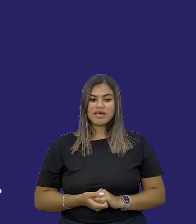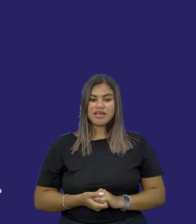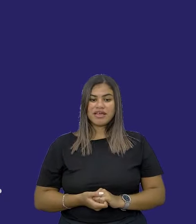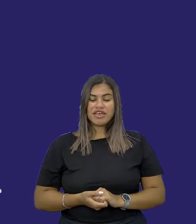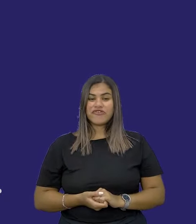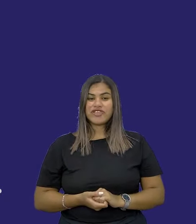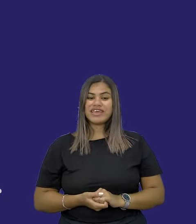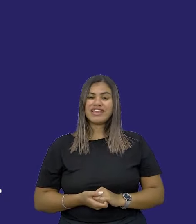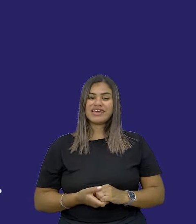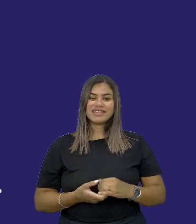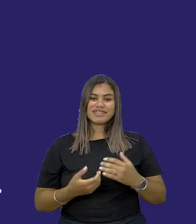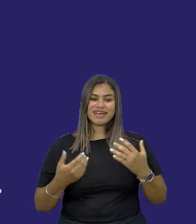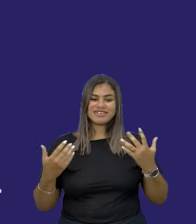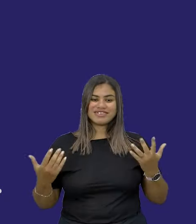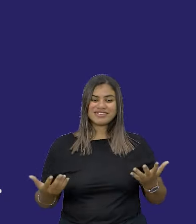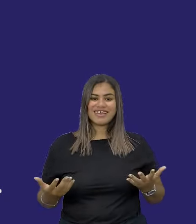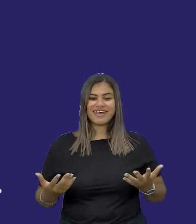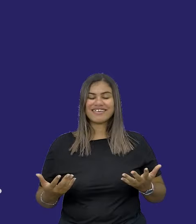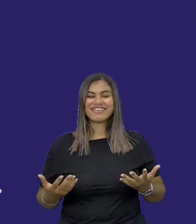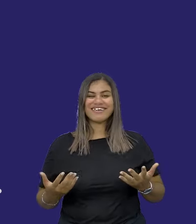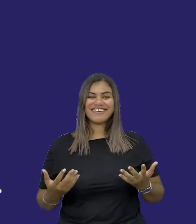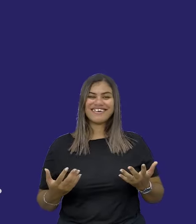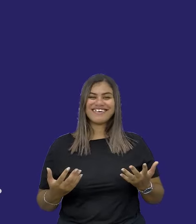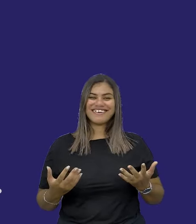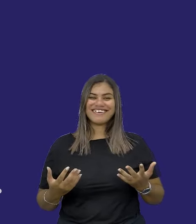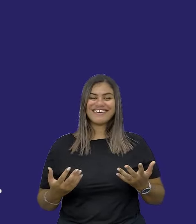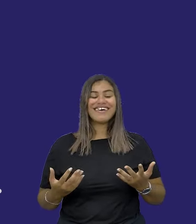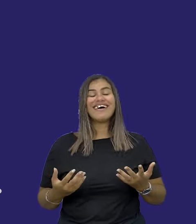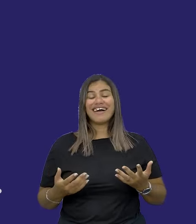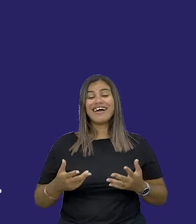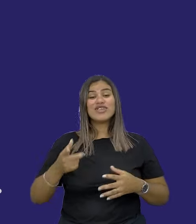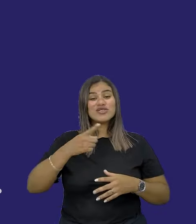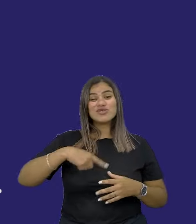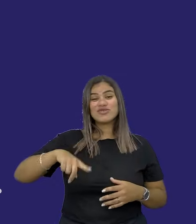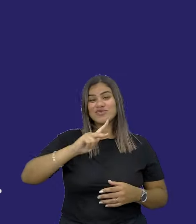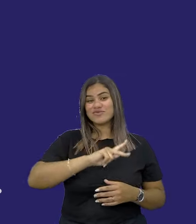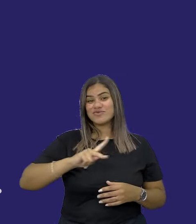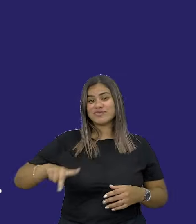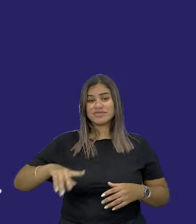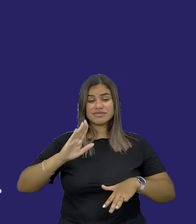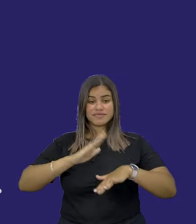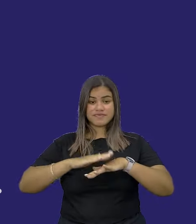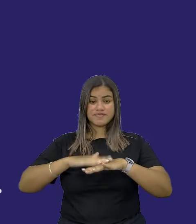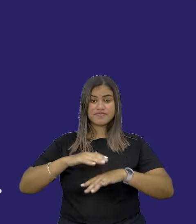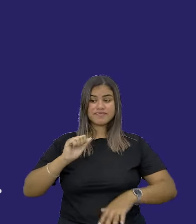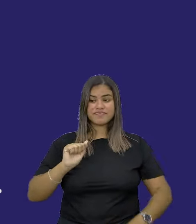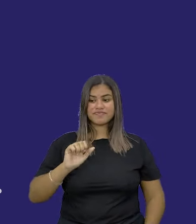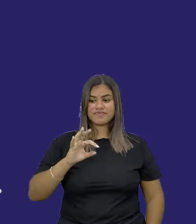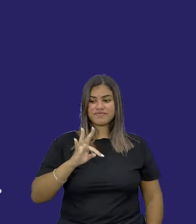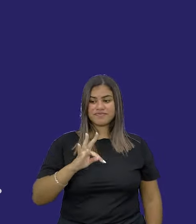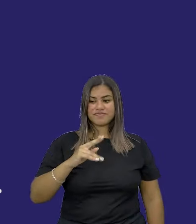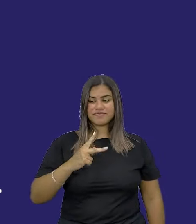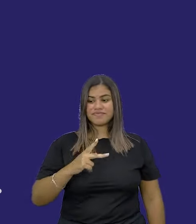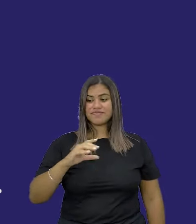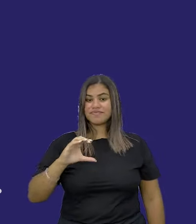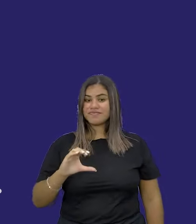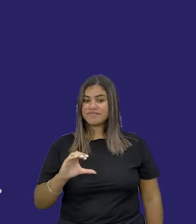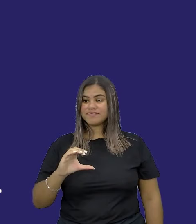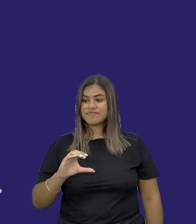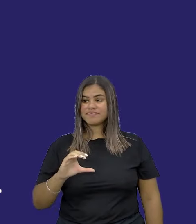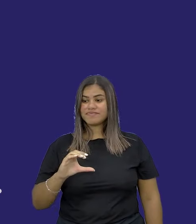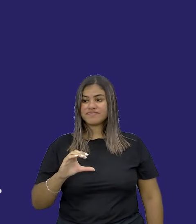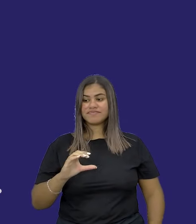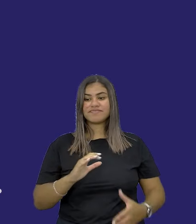para auxiliar o professor durante a ATPC. Então, o que nós, professores, o que a gente vai trabalhar durante a ATPC no nosso restante do nosso dia